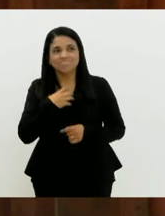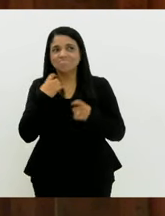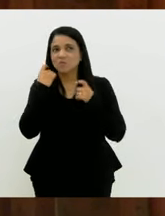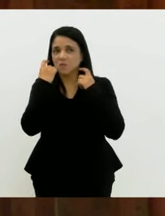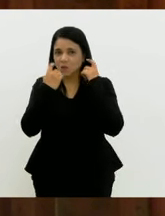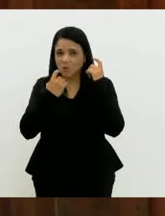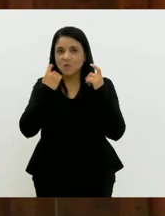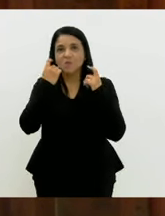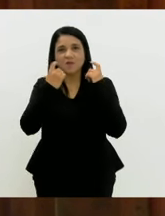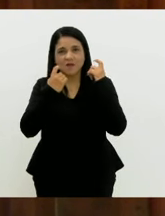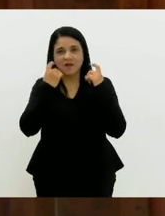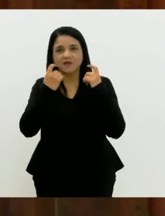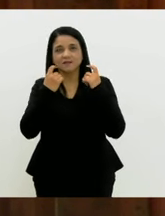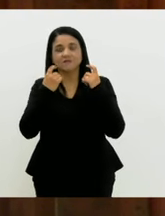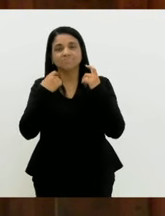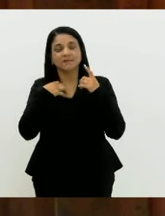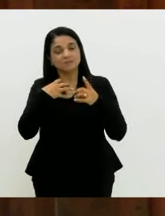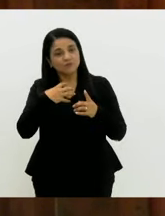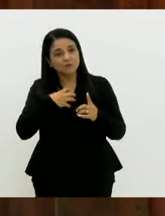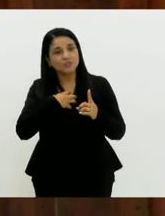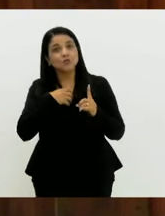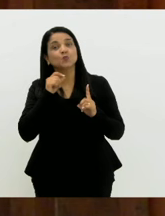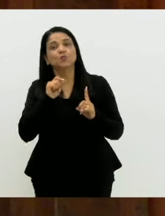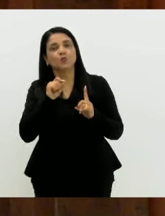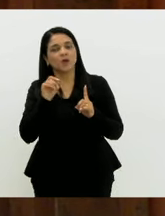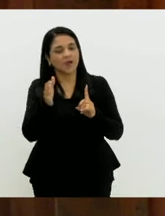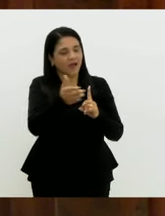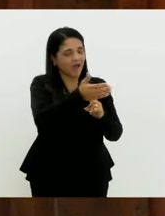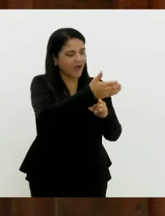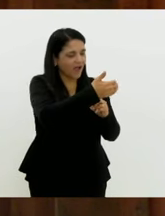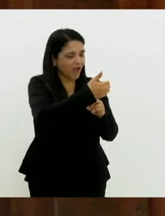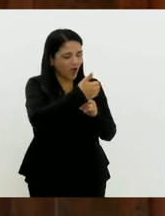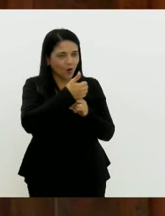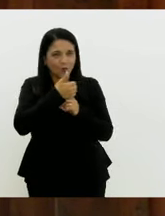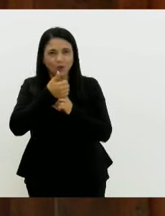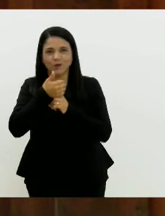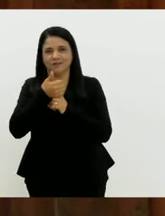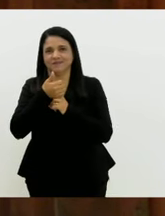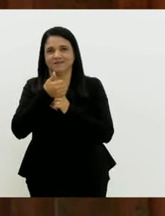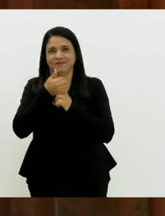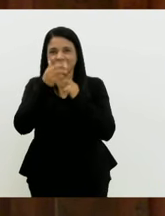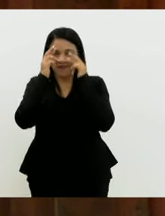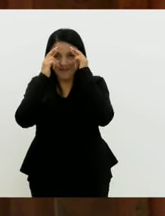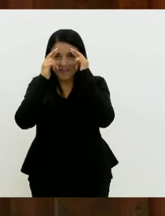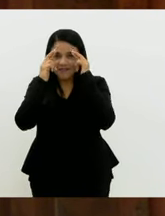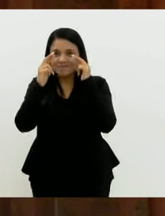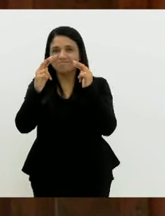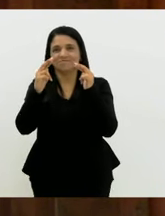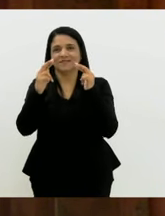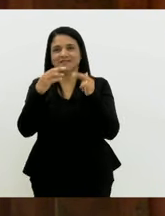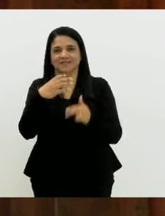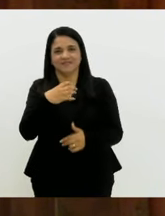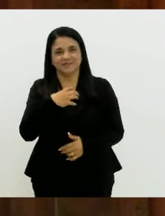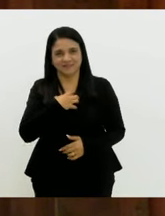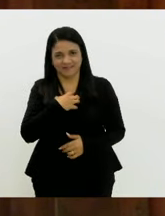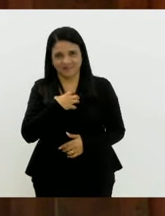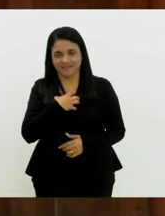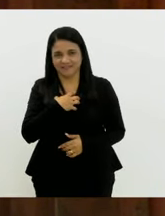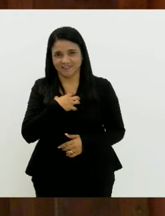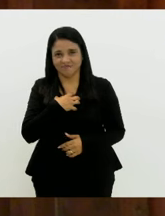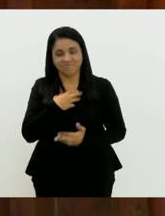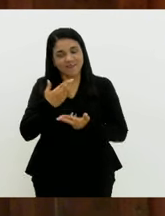eu me senti muito acolhida por todos vocês, respeitada. E a nossa relação